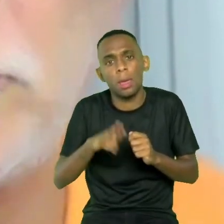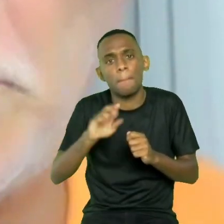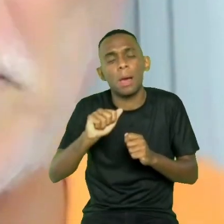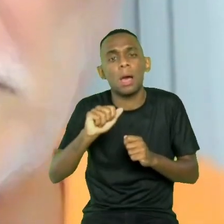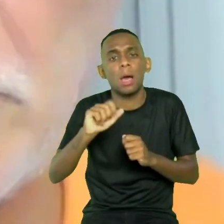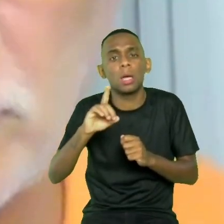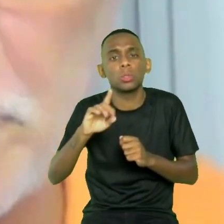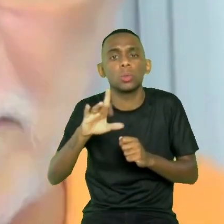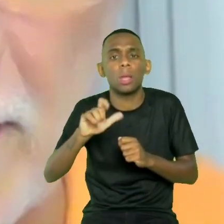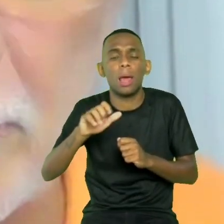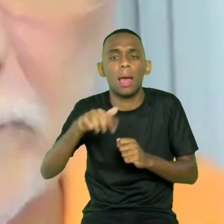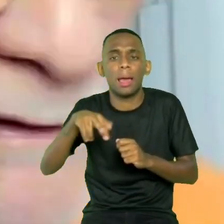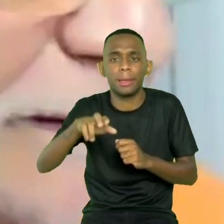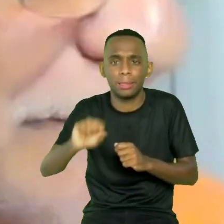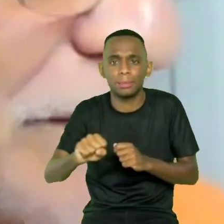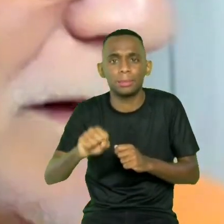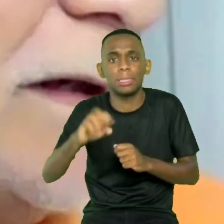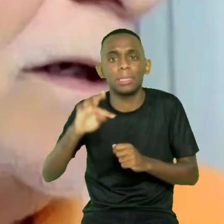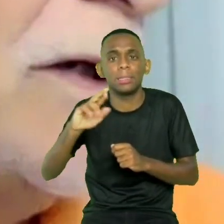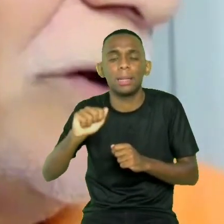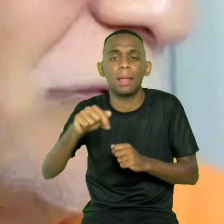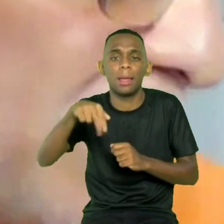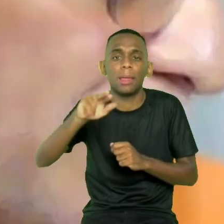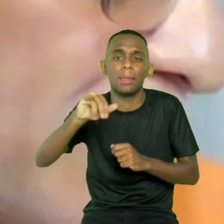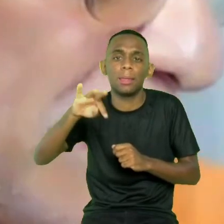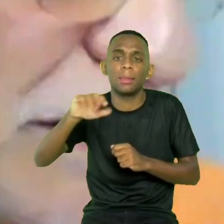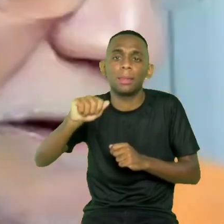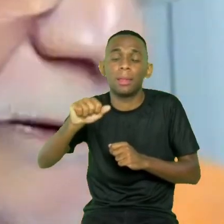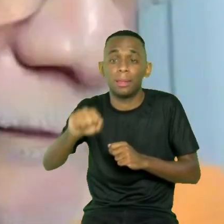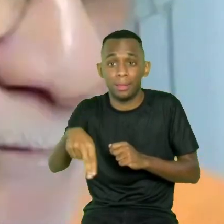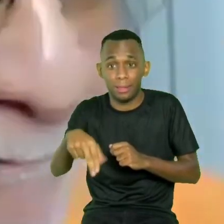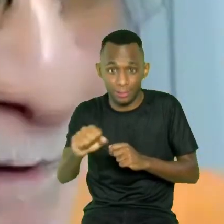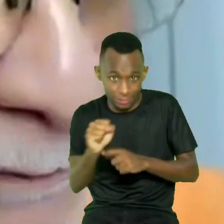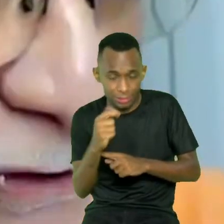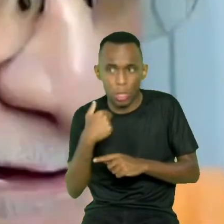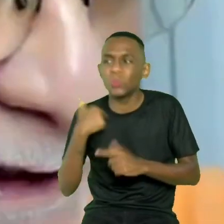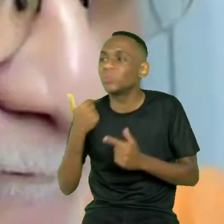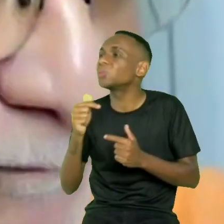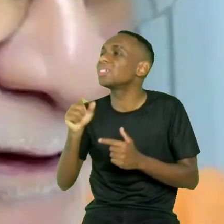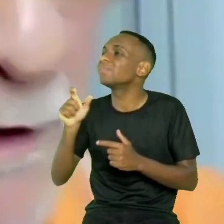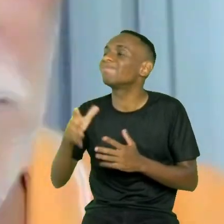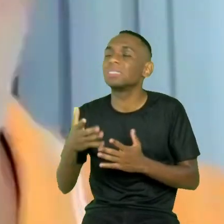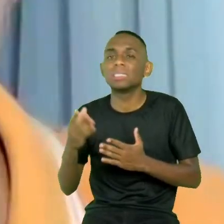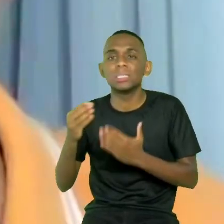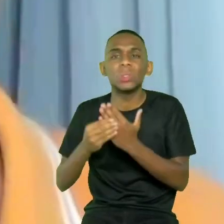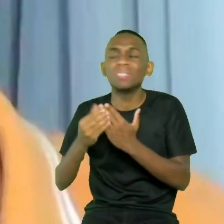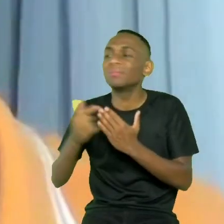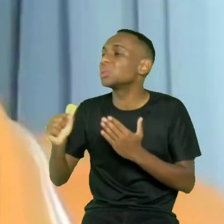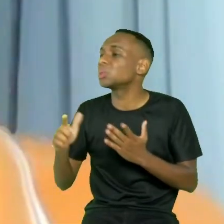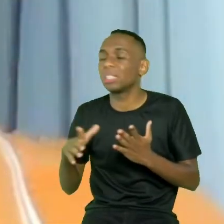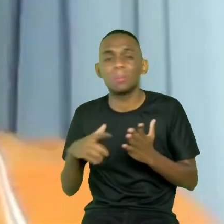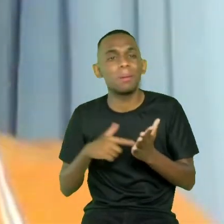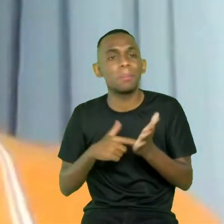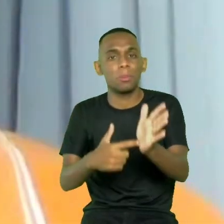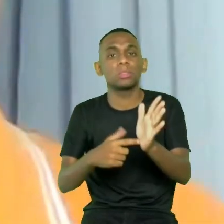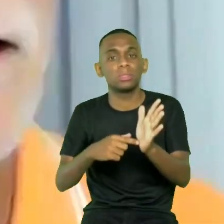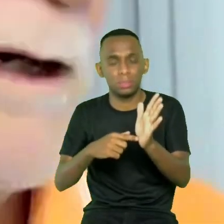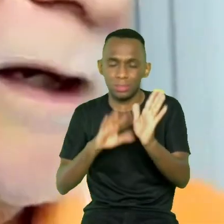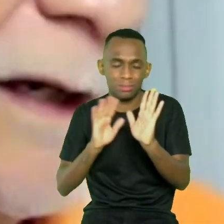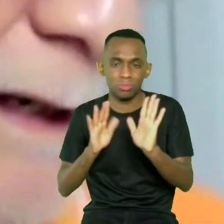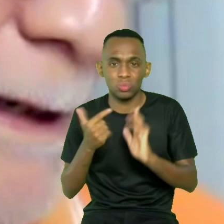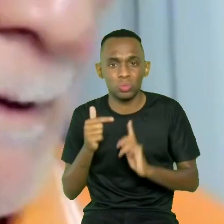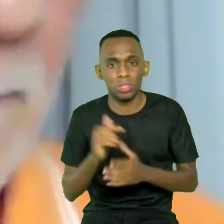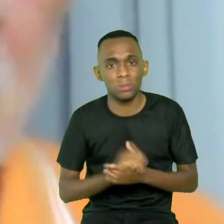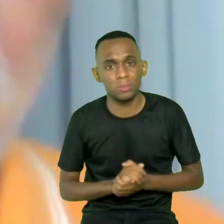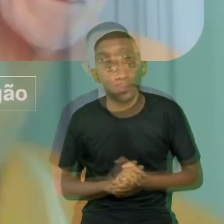e outras brincadeiras com palavras. Eu não tenho ele aqui, não, para mostrar, é da editora Paulinas. Ah,